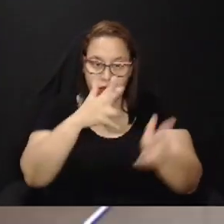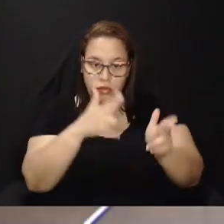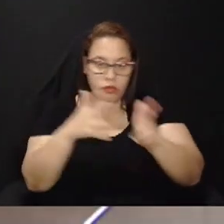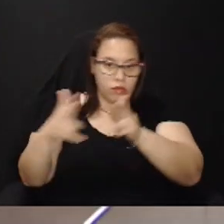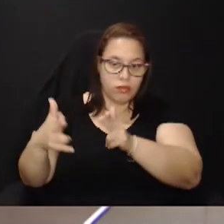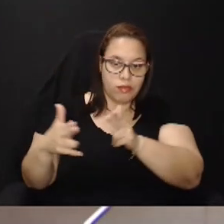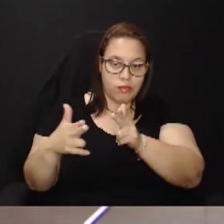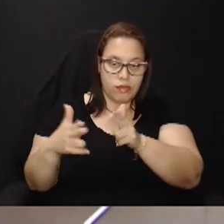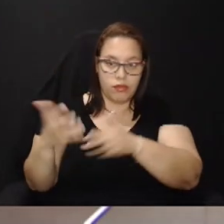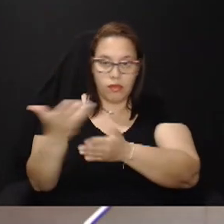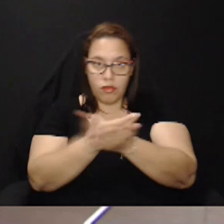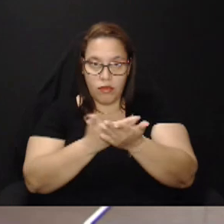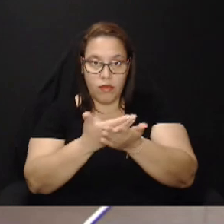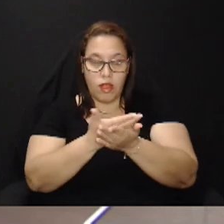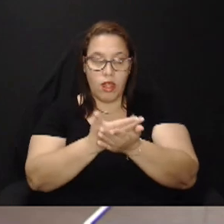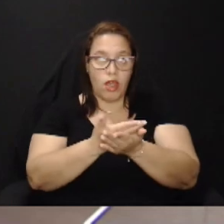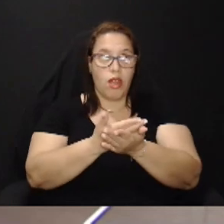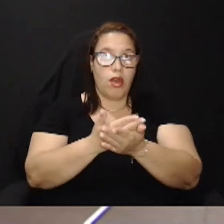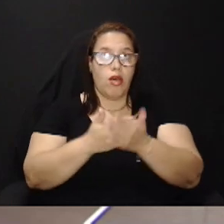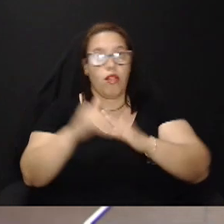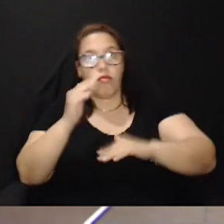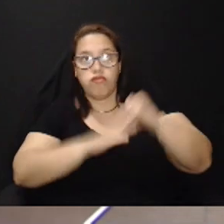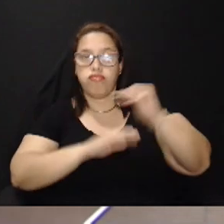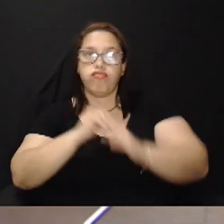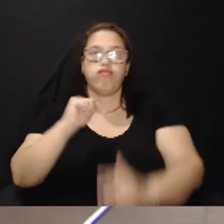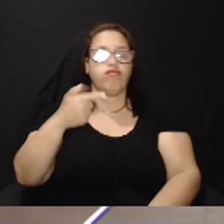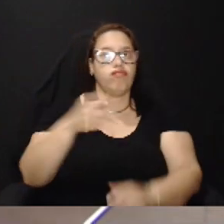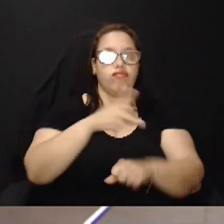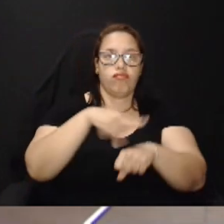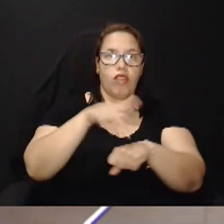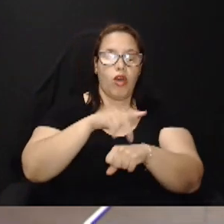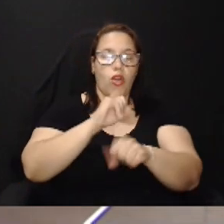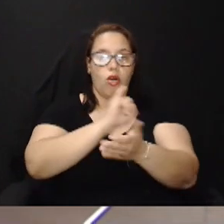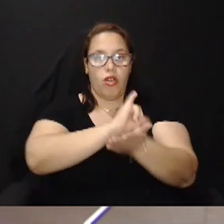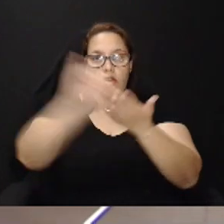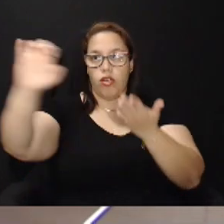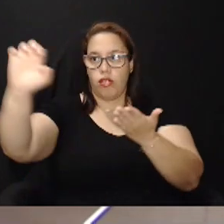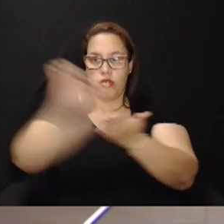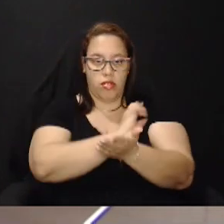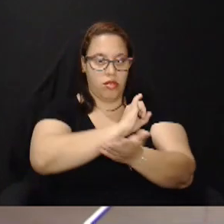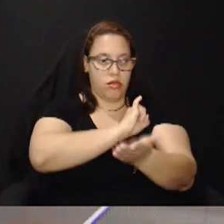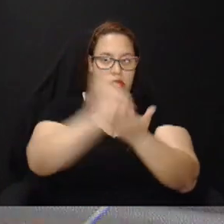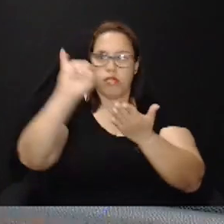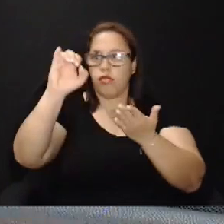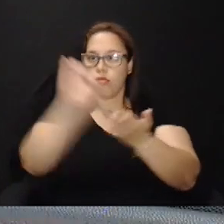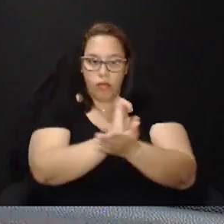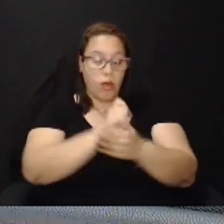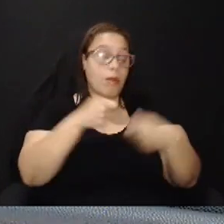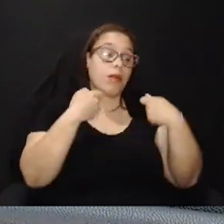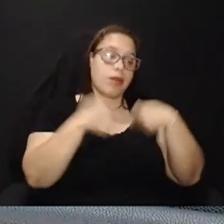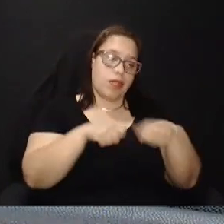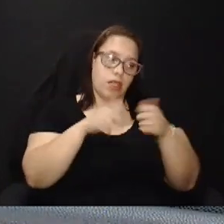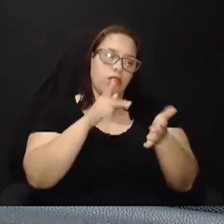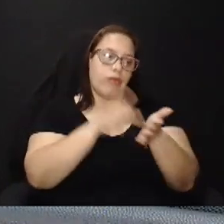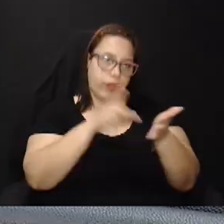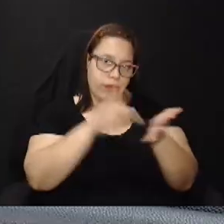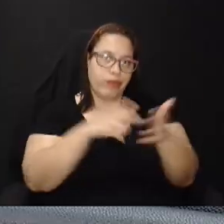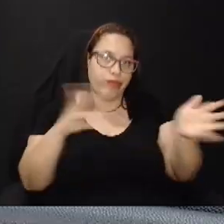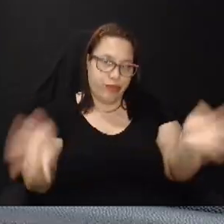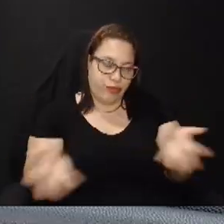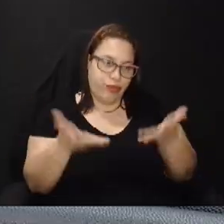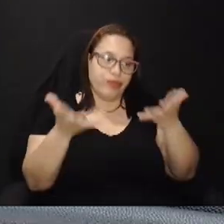né, comerciais com outros países, tanto para importação como exportação, mas precisa de iniciativas, né,